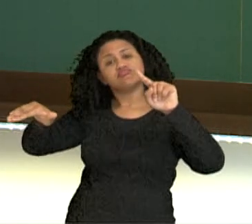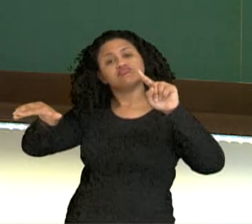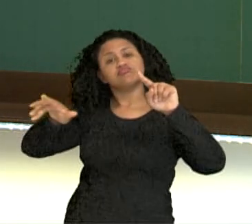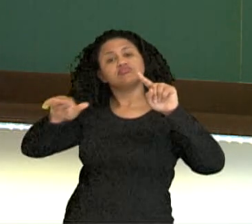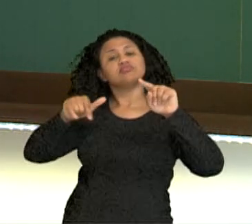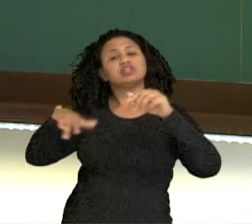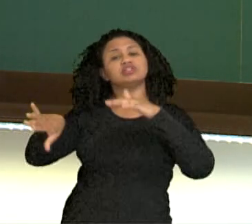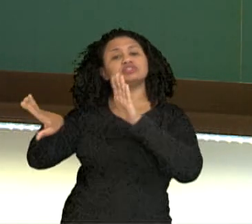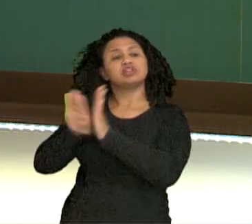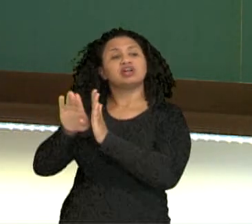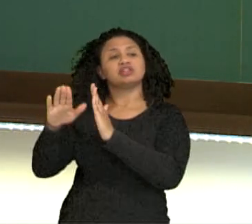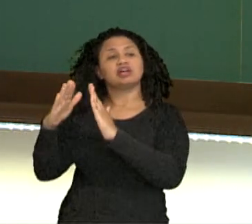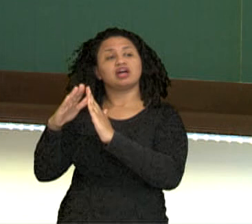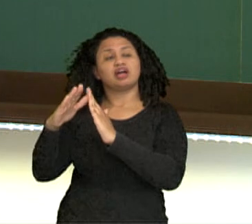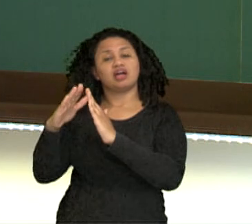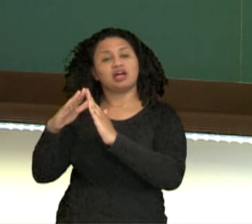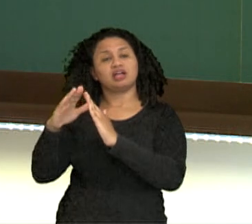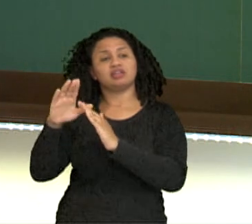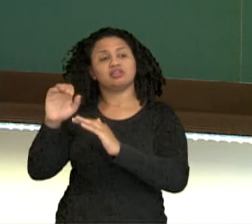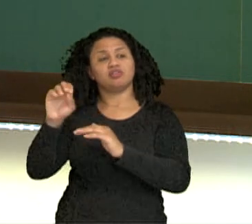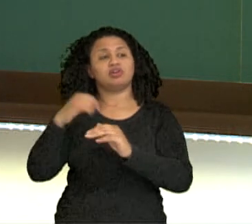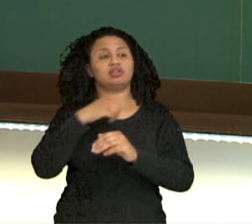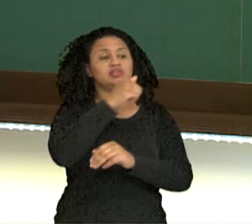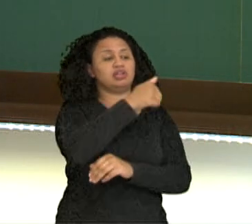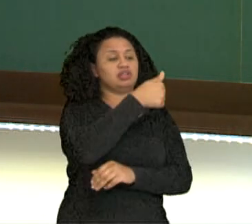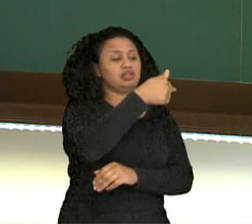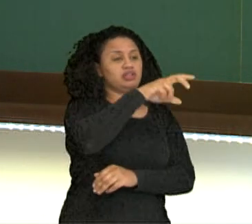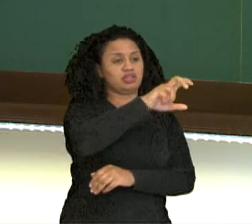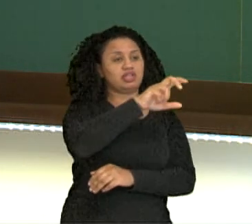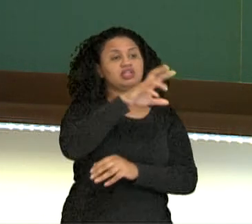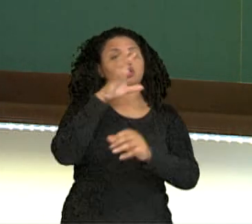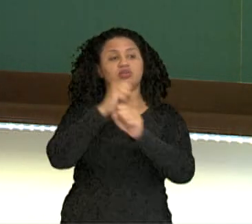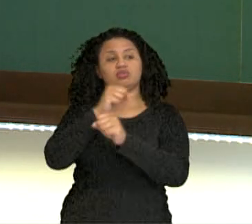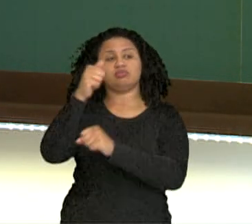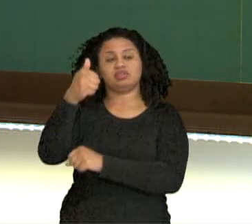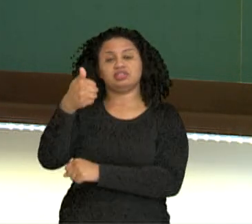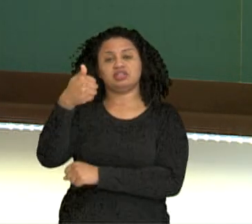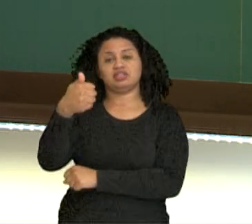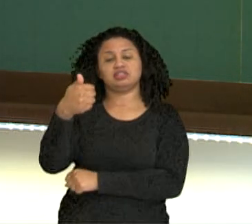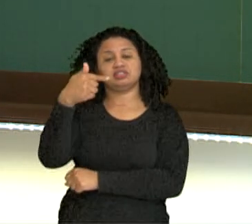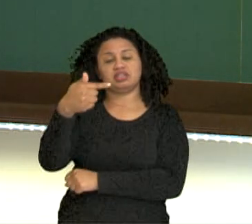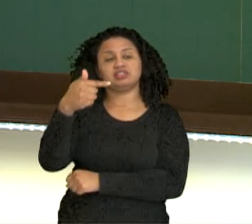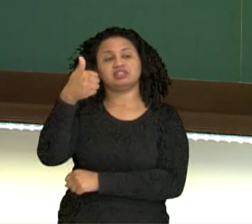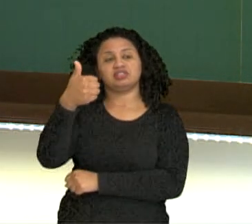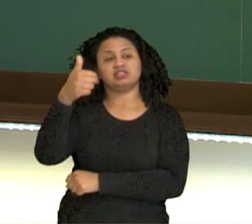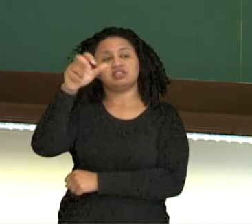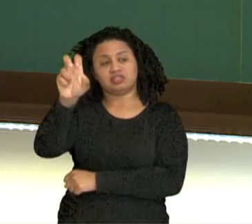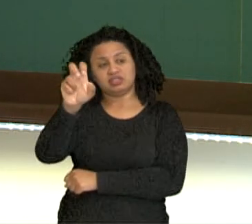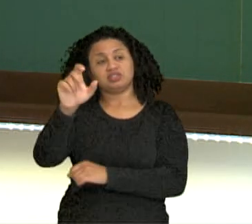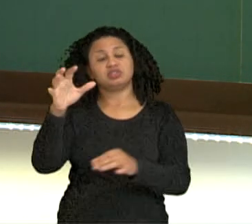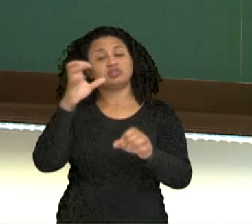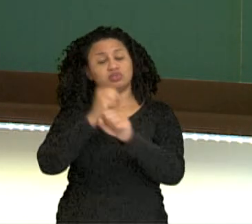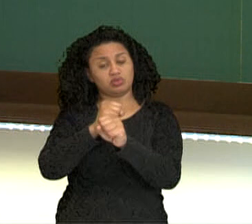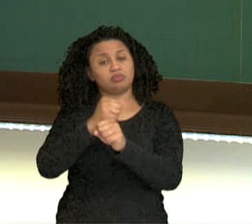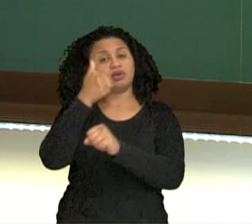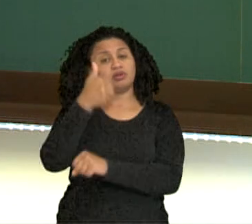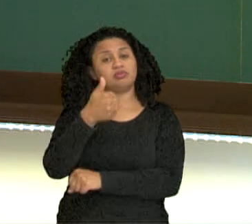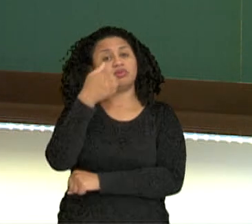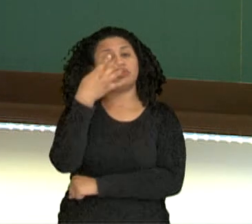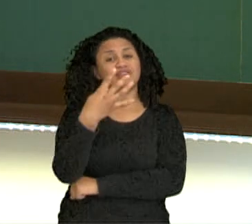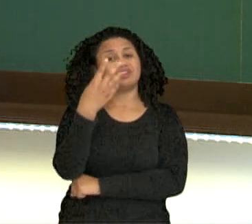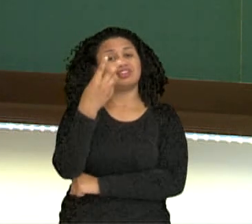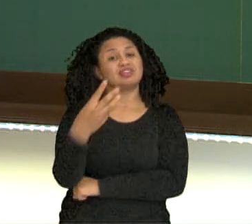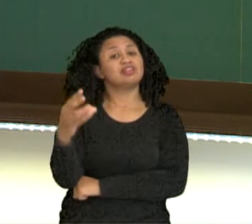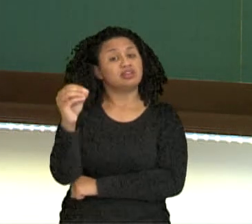Então, 715 metros. Com mais 715 metros, vai dar 1.430 metros. Então,